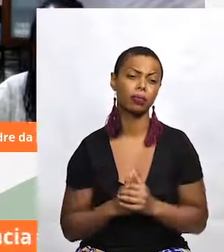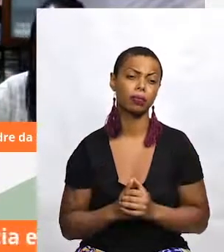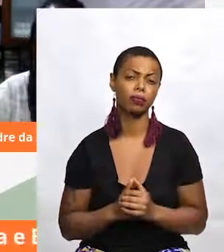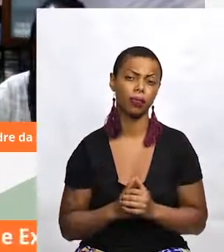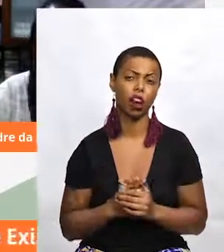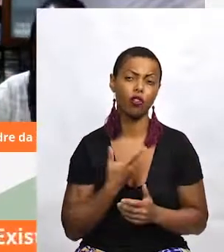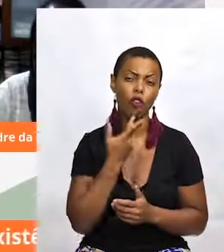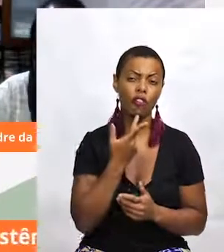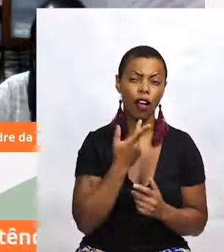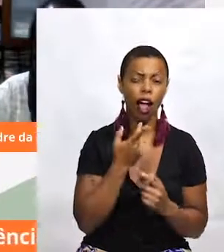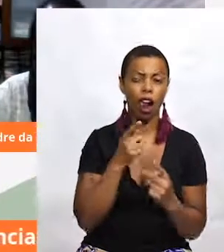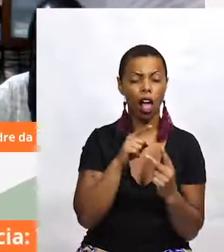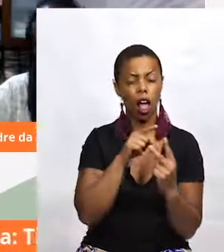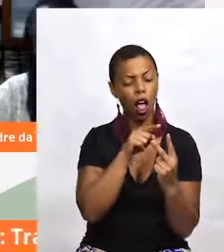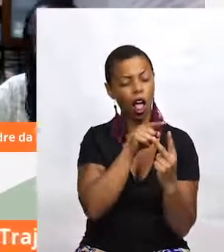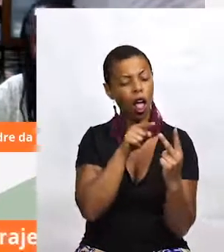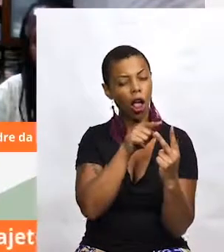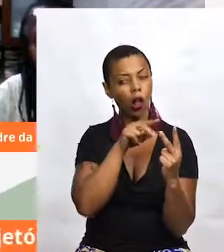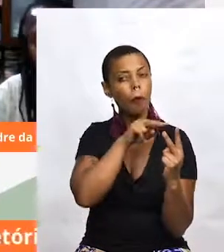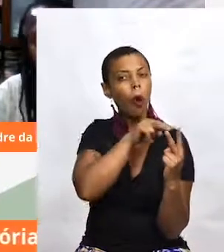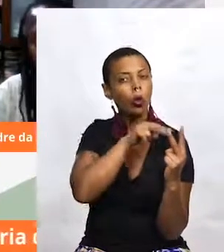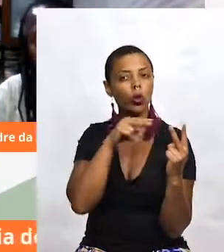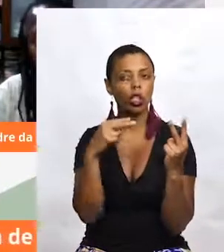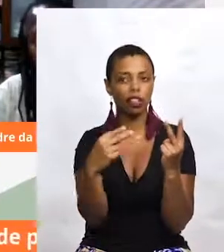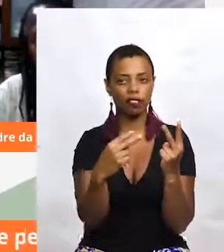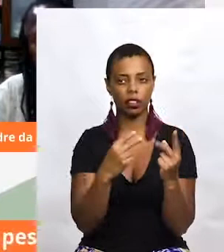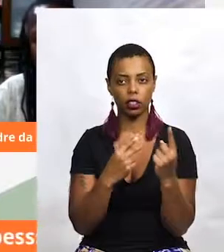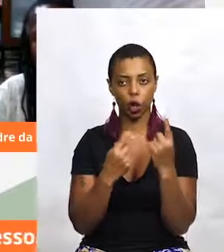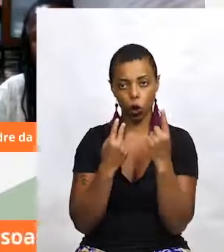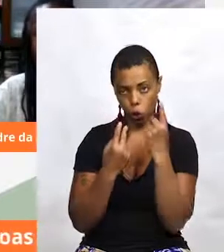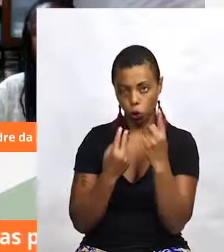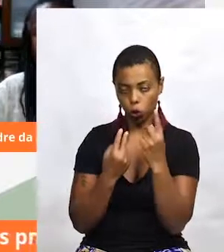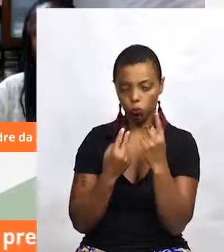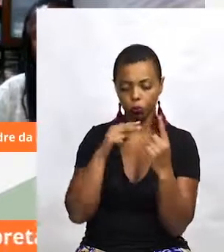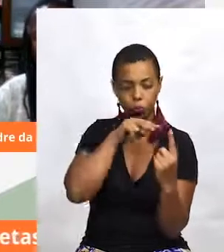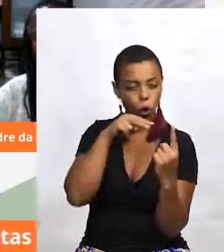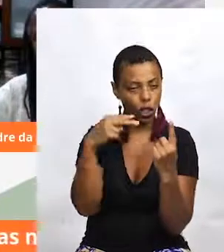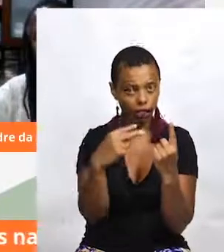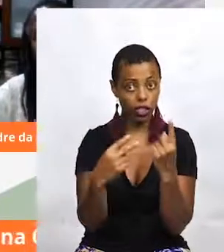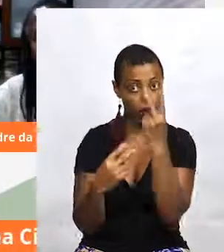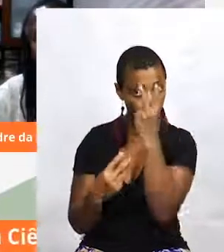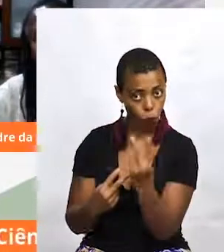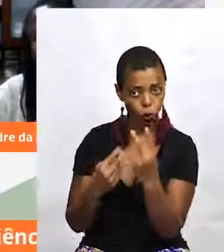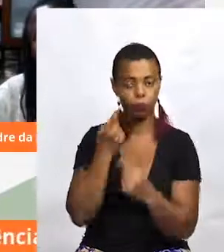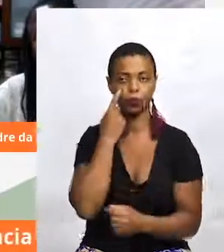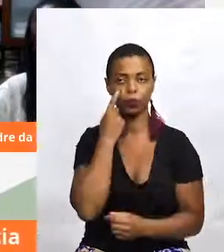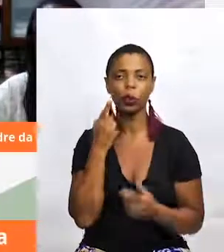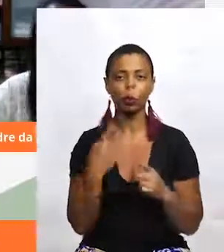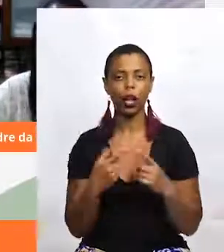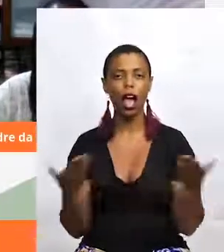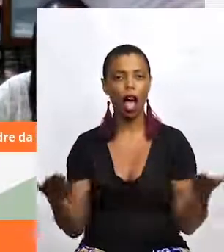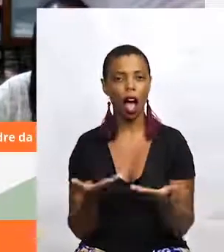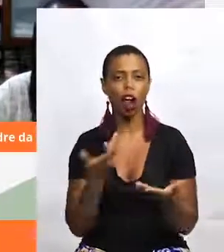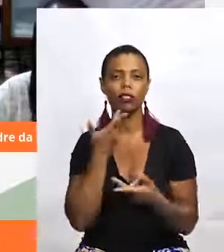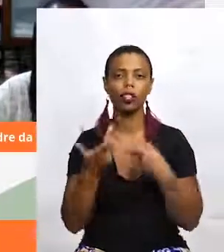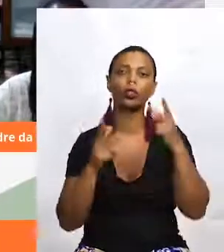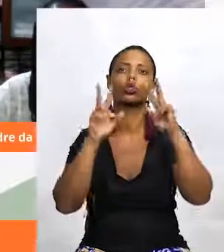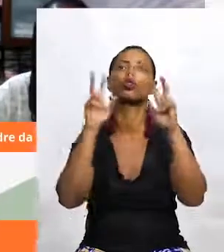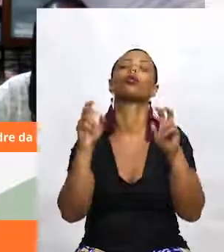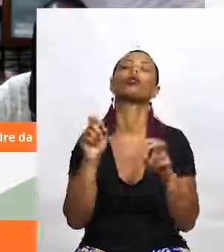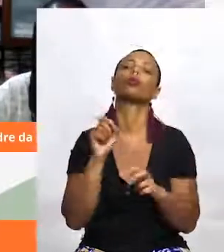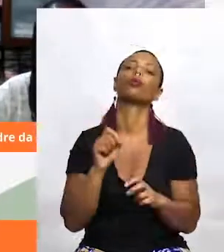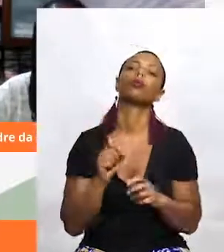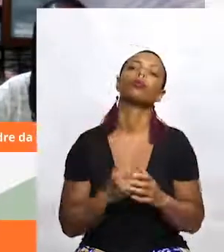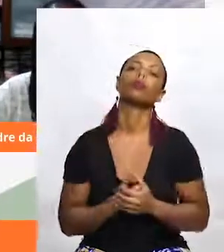Eu vou falar de dois ângulos isso, tá? Porque também é isso que Rita tensionou um pouco agora, que é essa questão de você